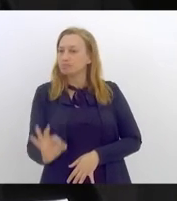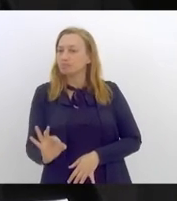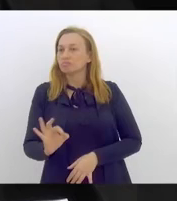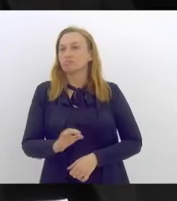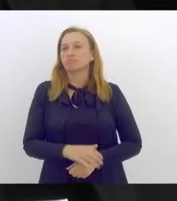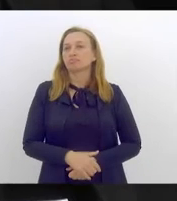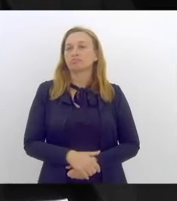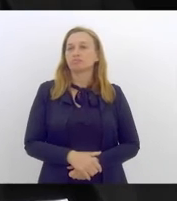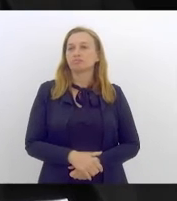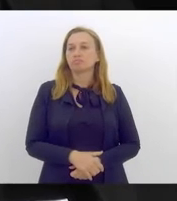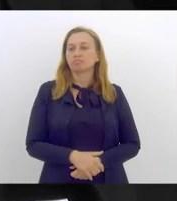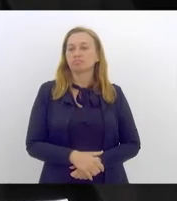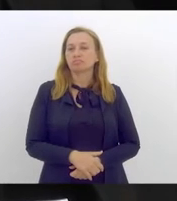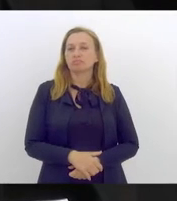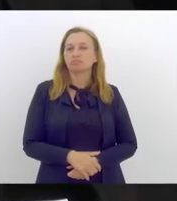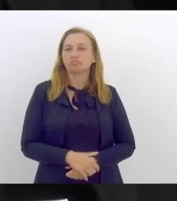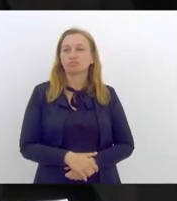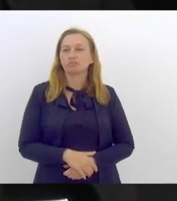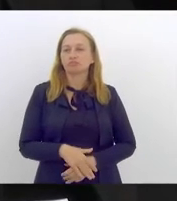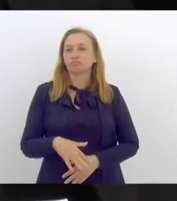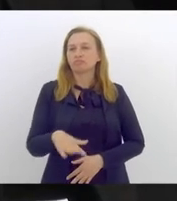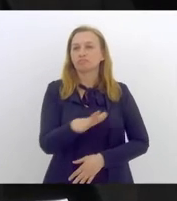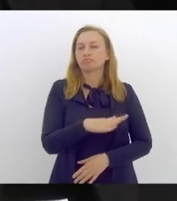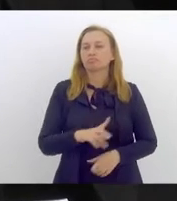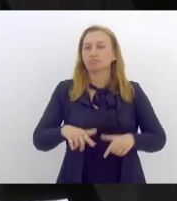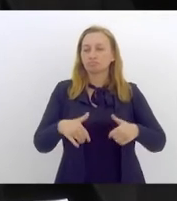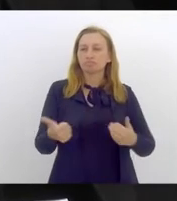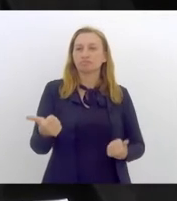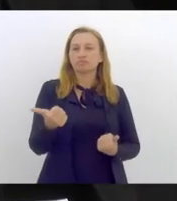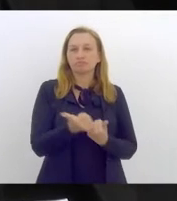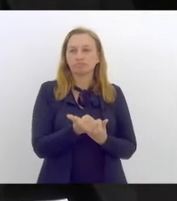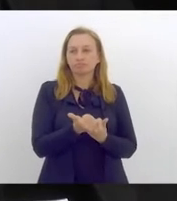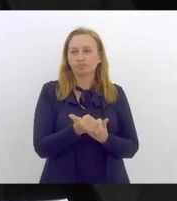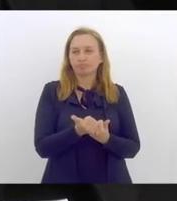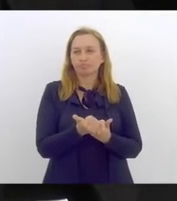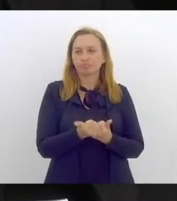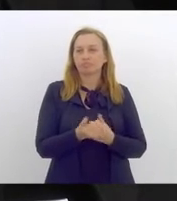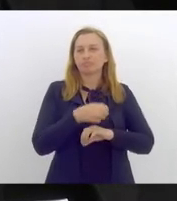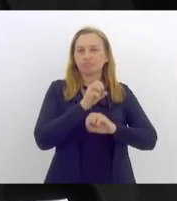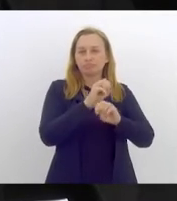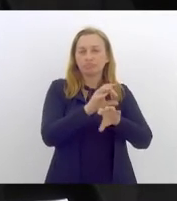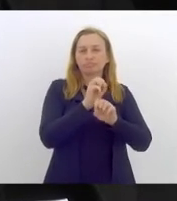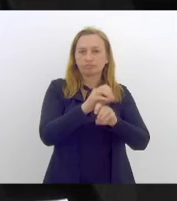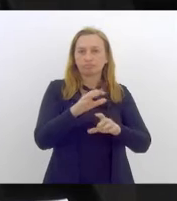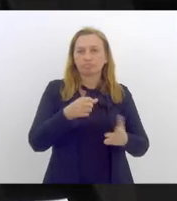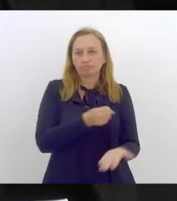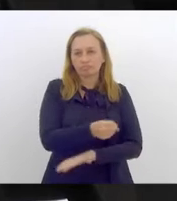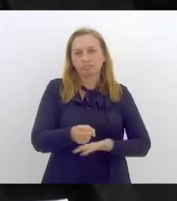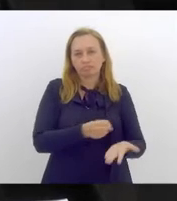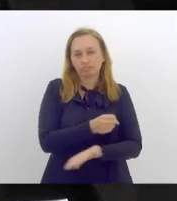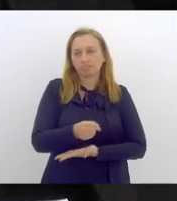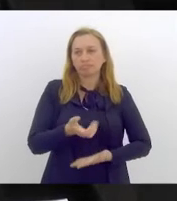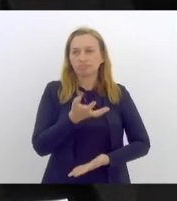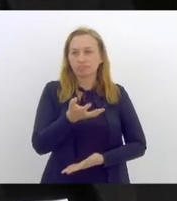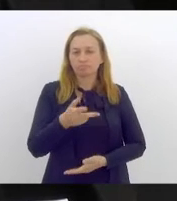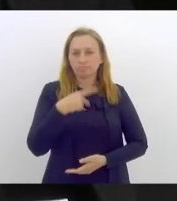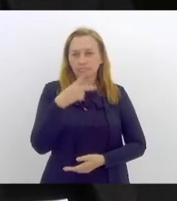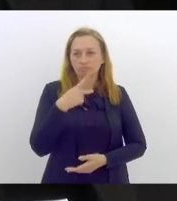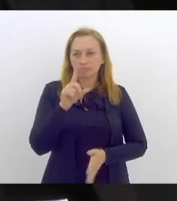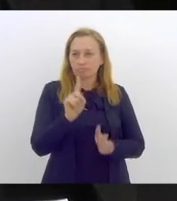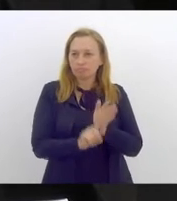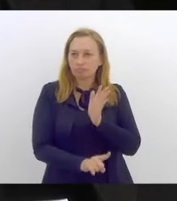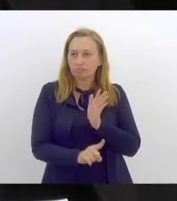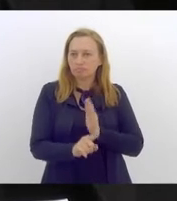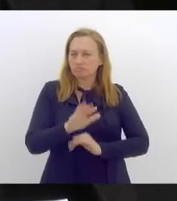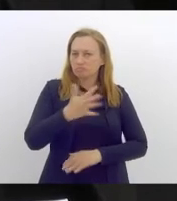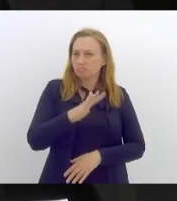95% na ação apoio suplementar à educação básica. Quero ressaltar uma redução de